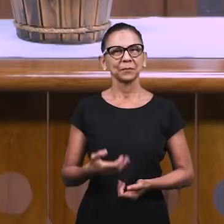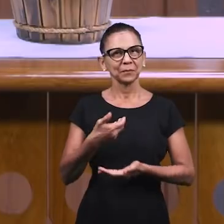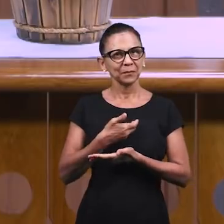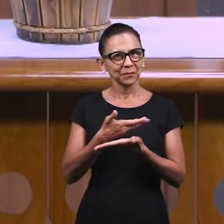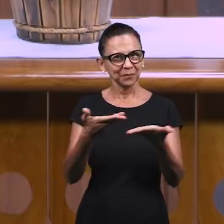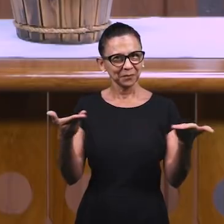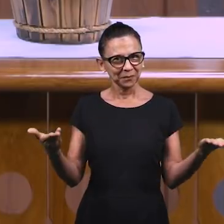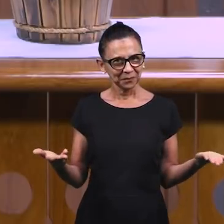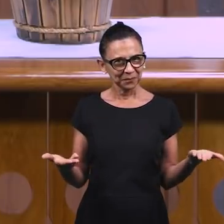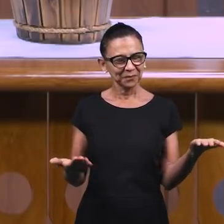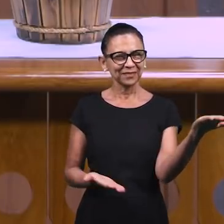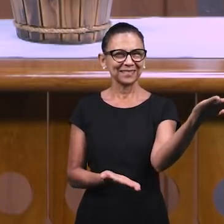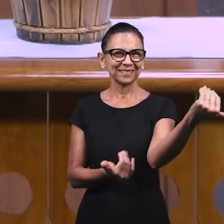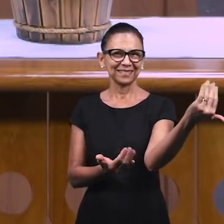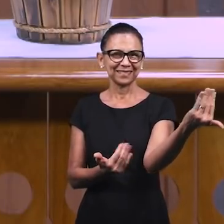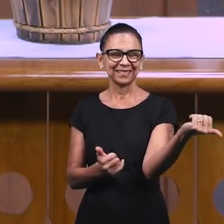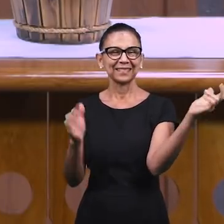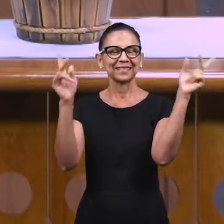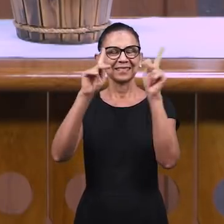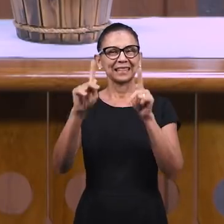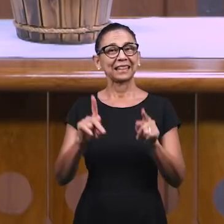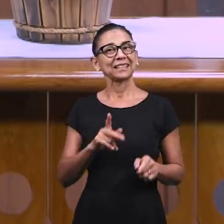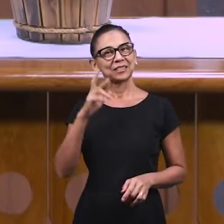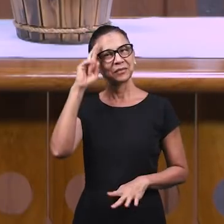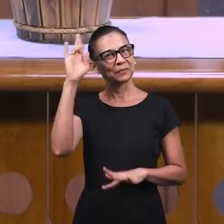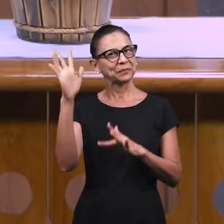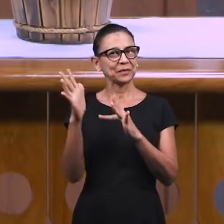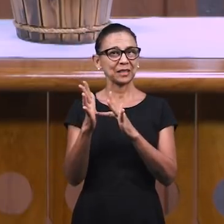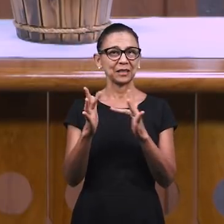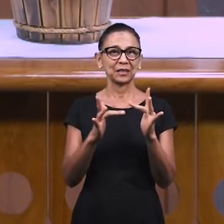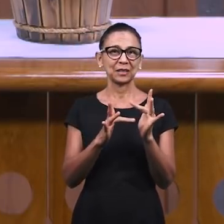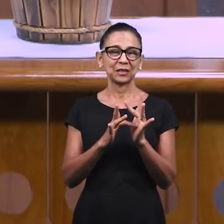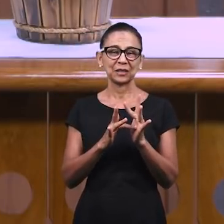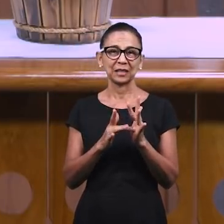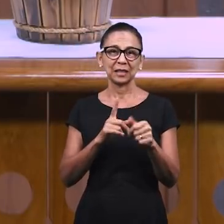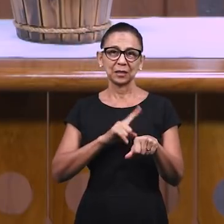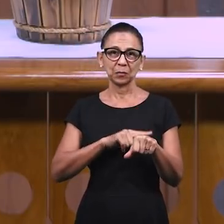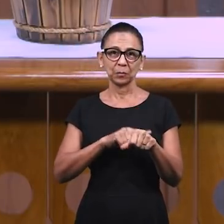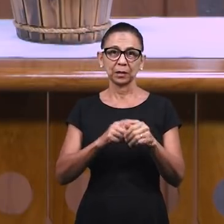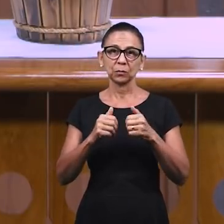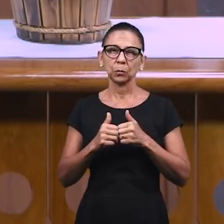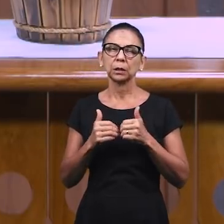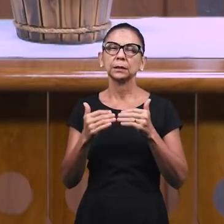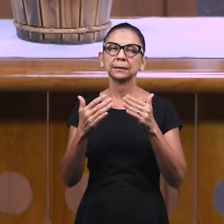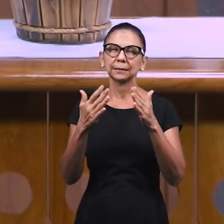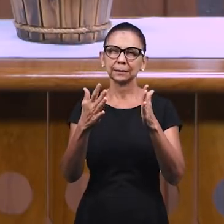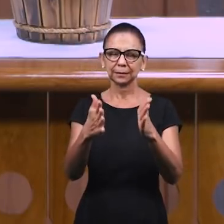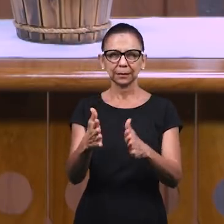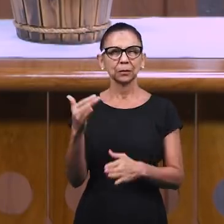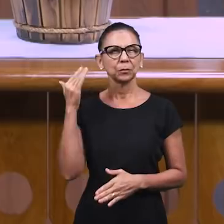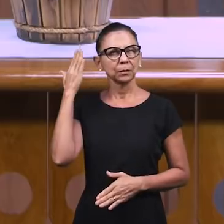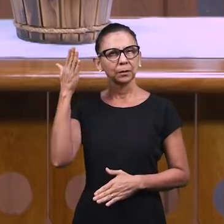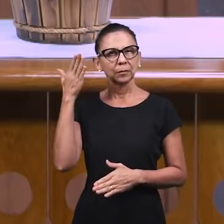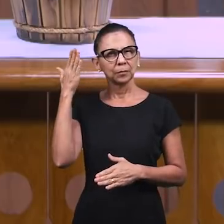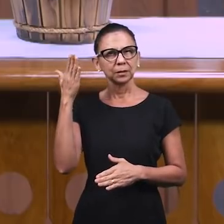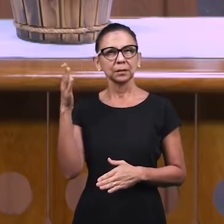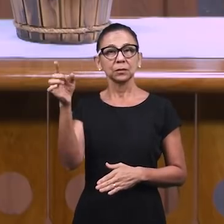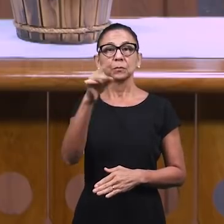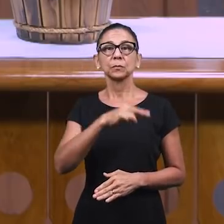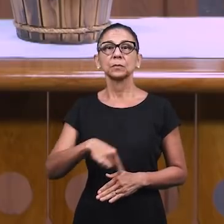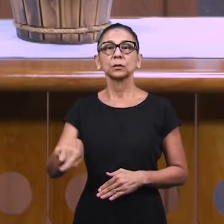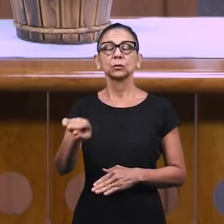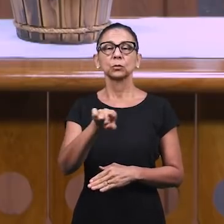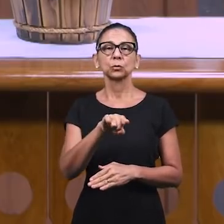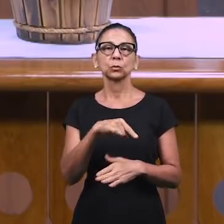Eu saúdo os jovens com a paz do Senhor Jesus. Nós estamos dando início agora a uma palavra que será trazida para todos os jovens do Brasil,